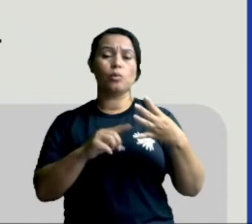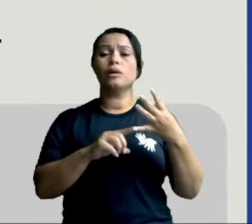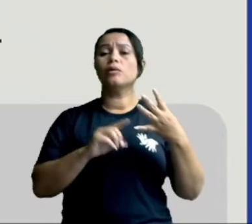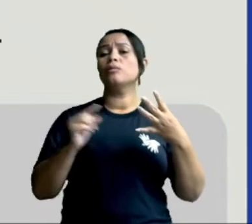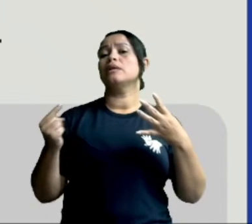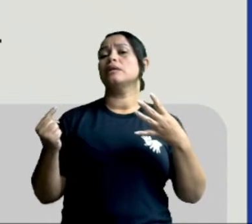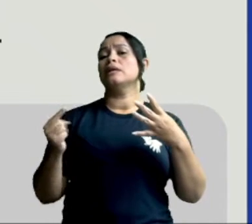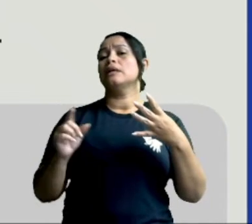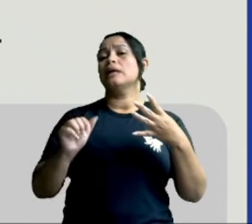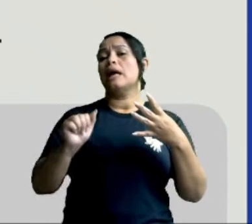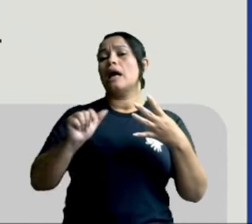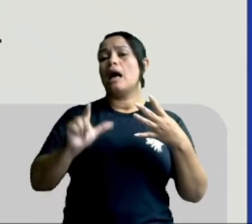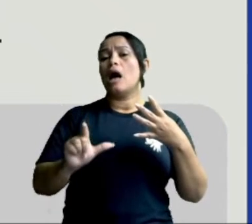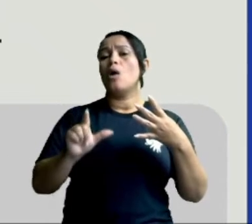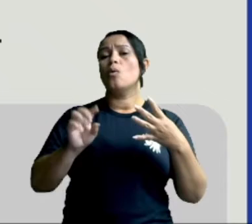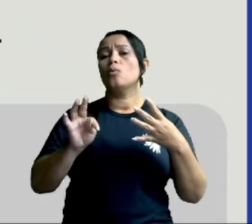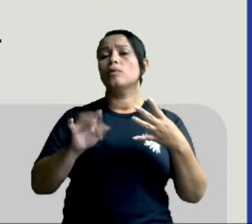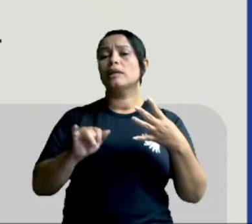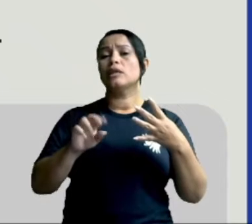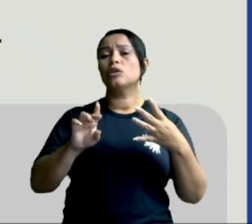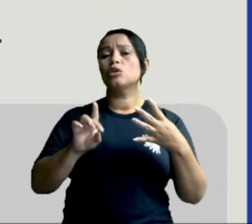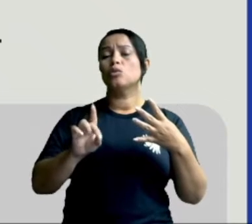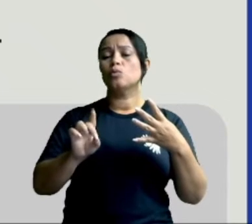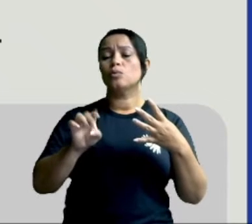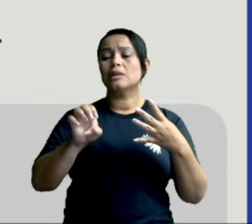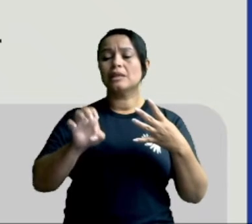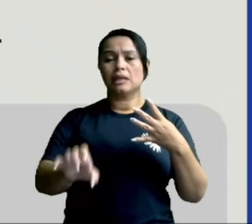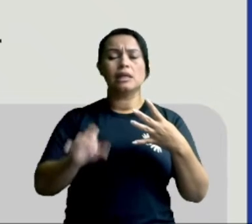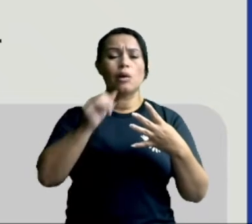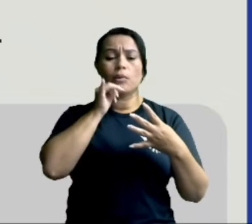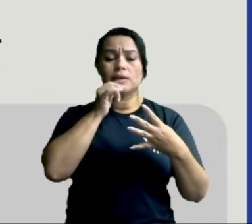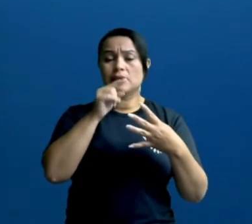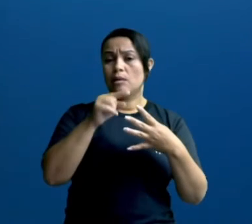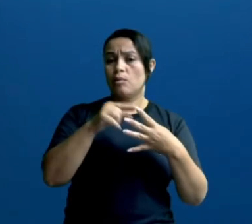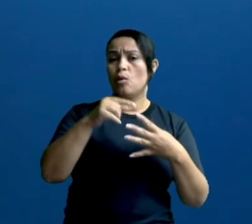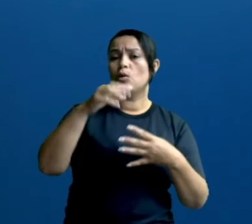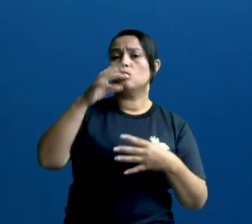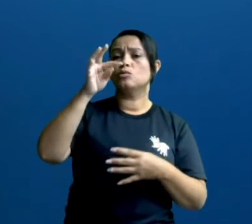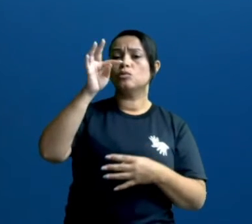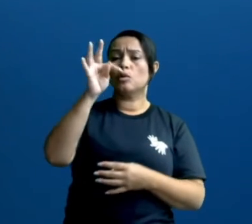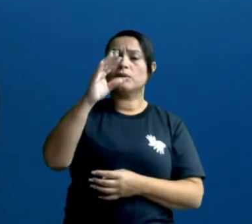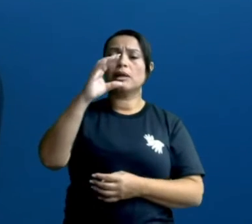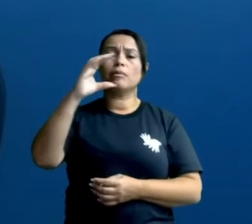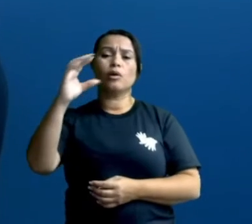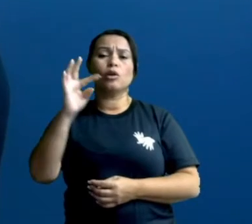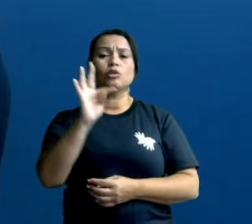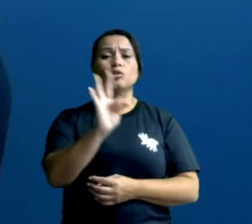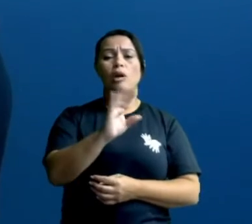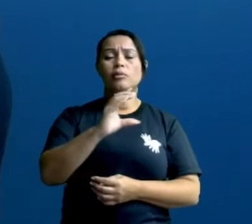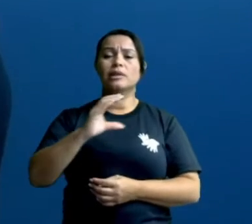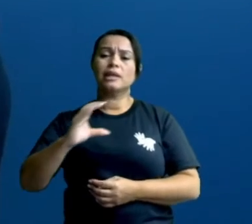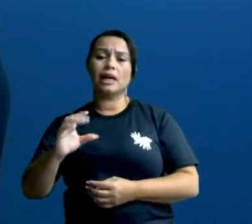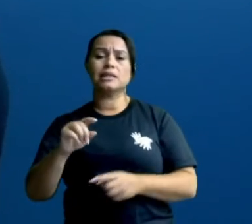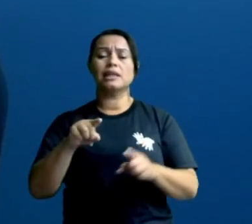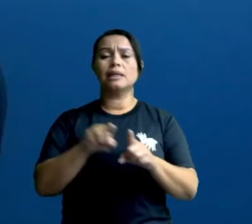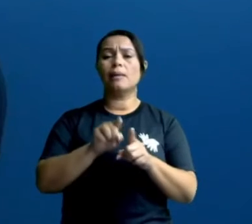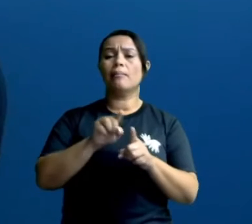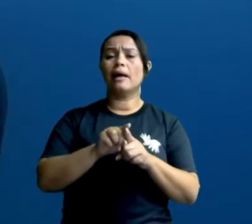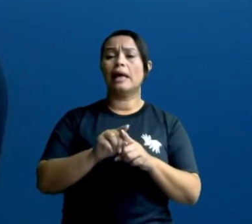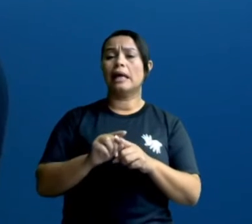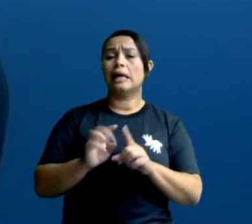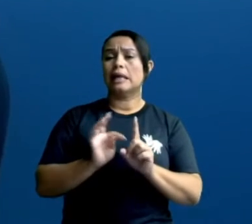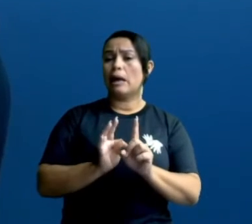de altitude então gente você precisa lembrar trópico de Capricórnio Trópico de Câncer e